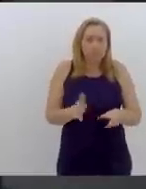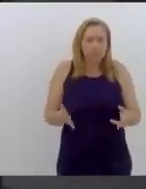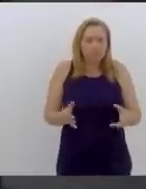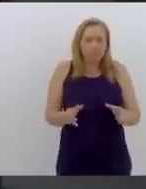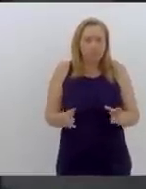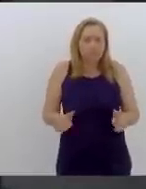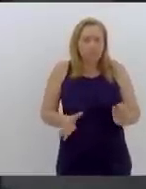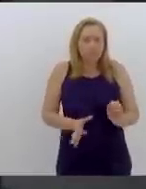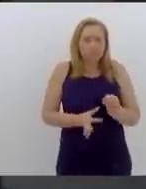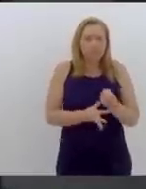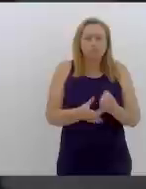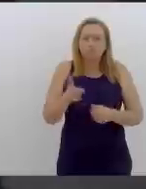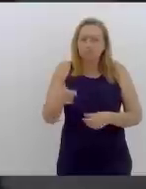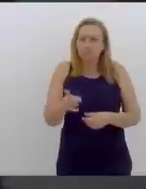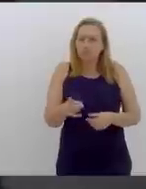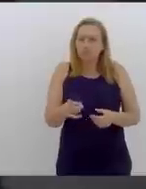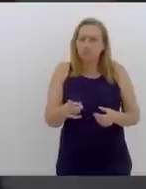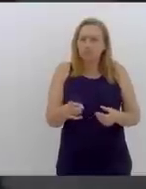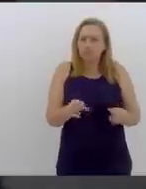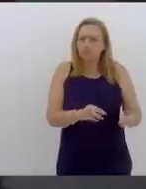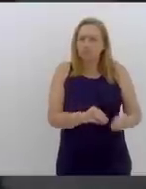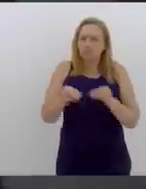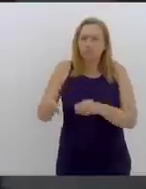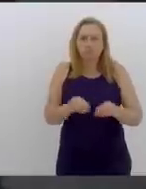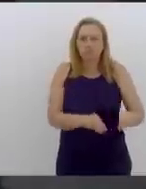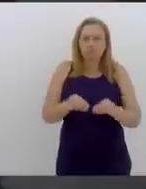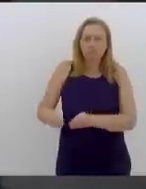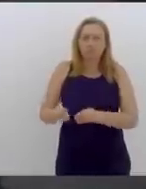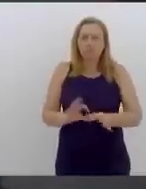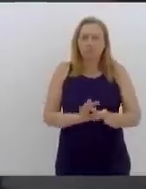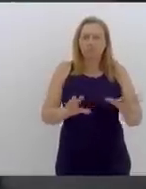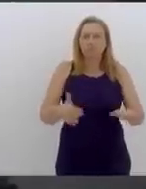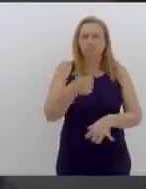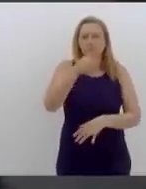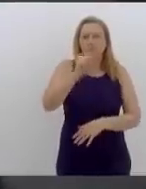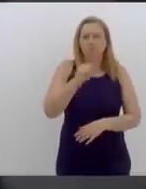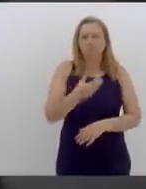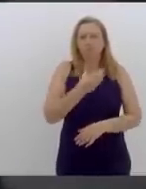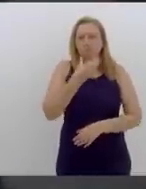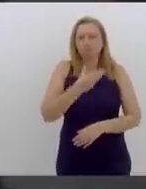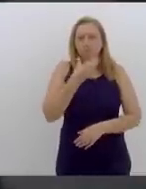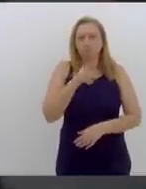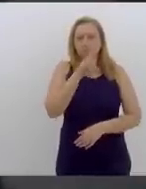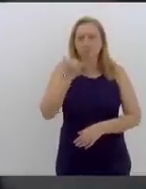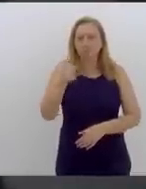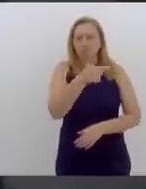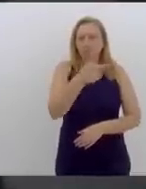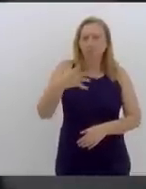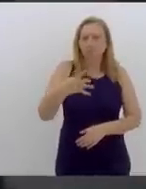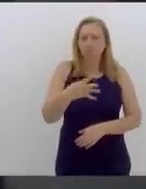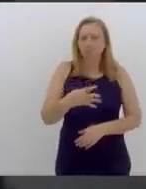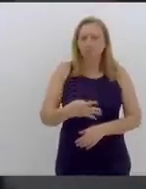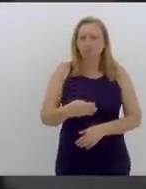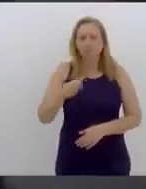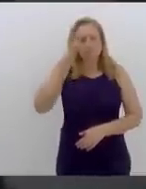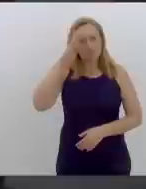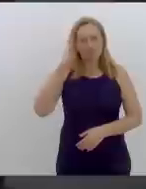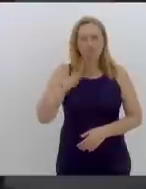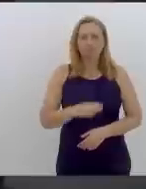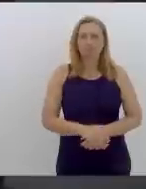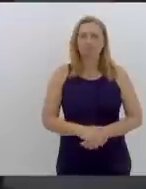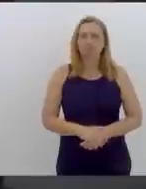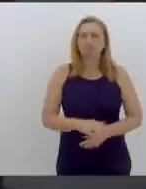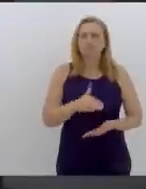por isso que você tá tendo essas transferência me deu Alvorada de soltura 18 de dezembro no dia 24 eu passava cabo Tenente